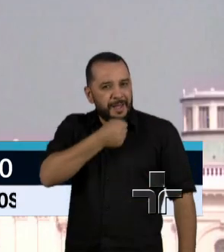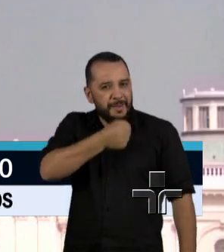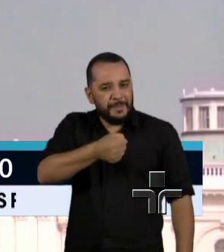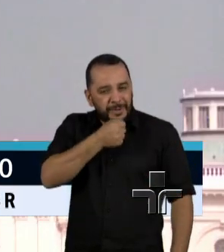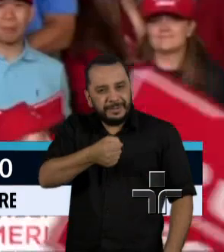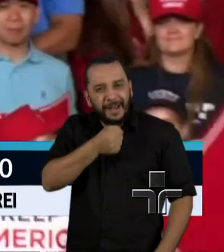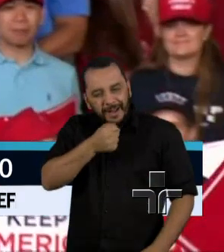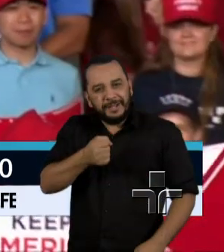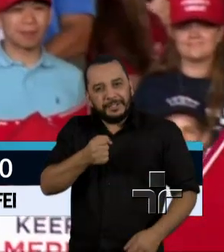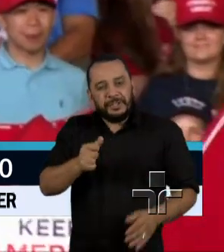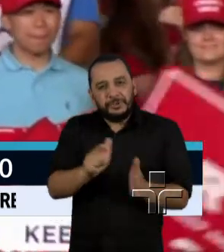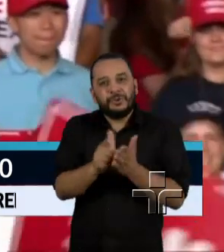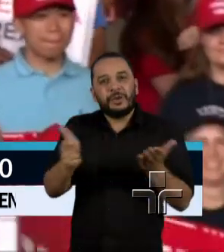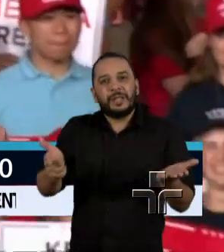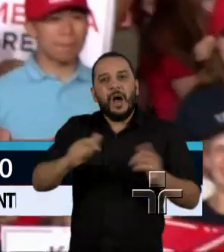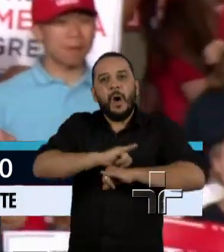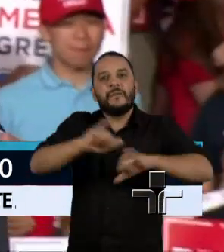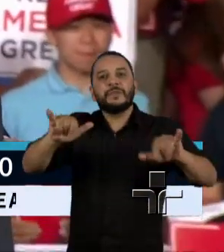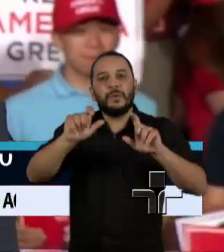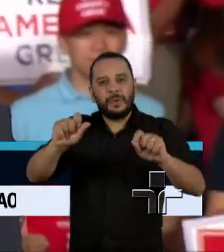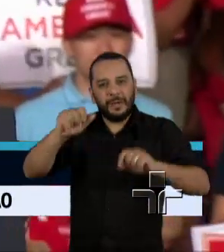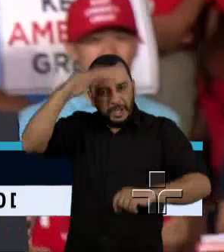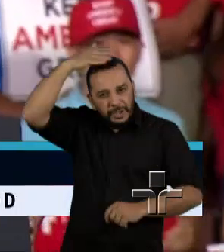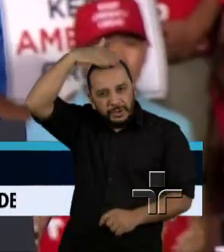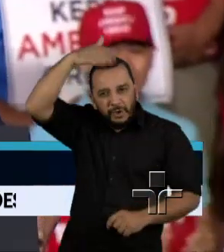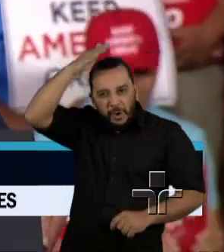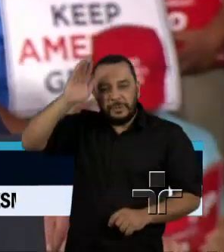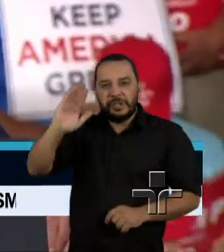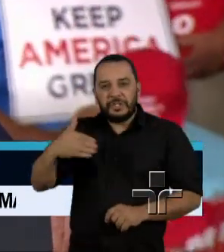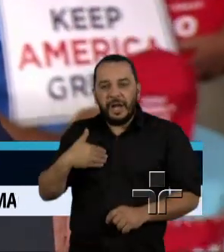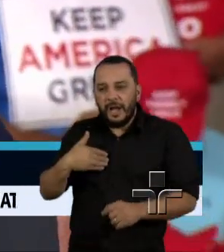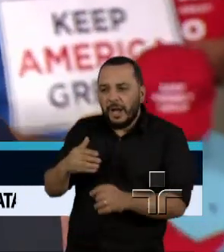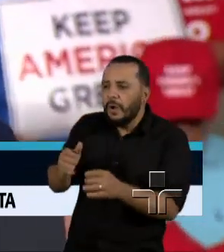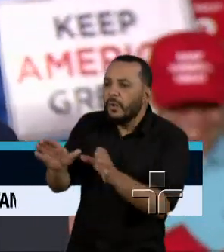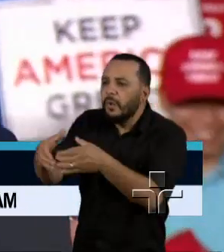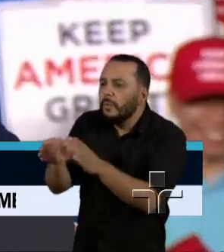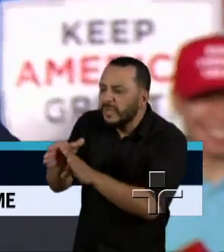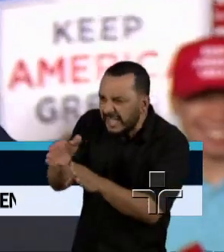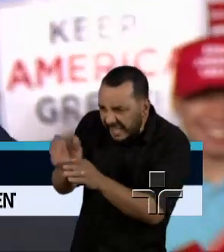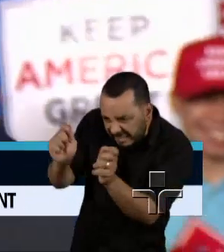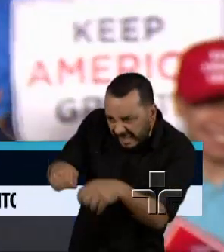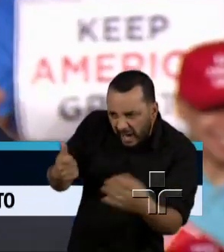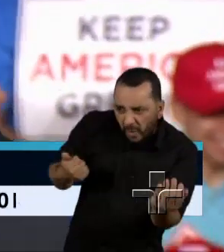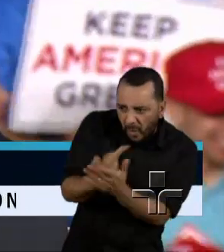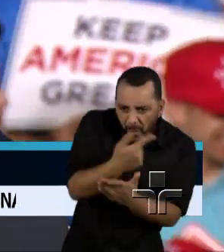Street Journal afirma que Trump chegou a consultar conselheiros sobre a compra